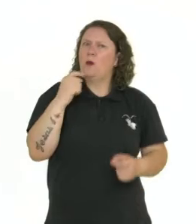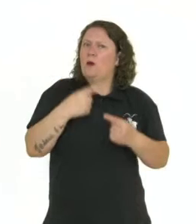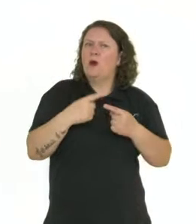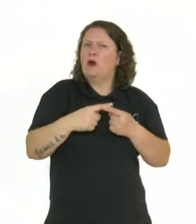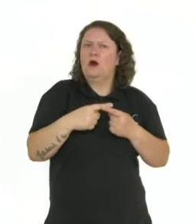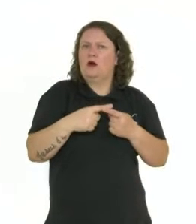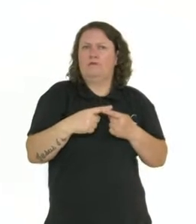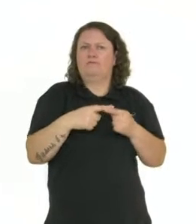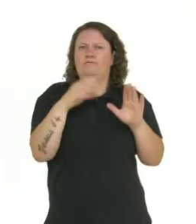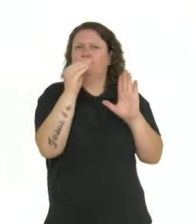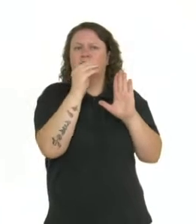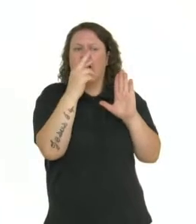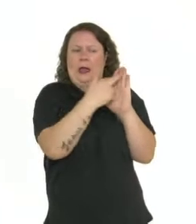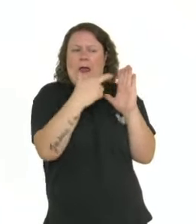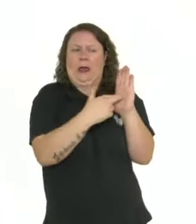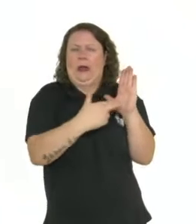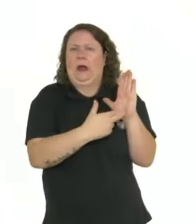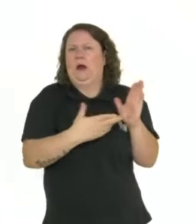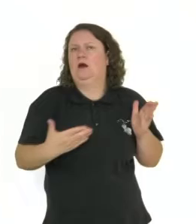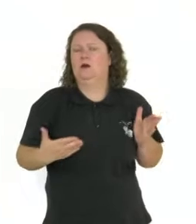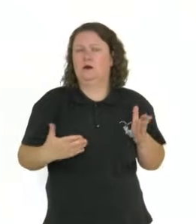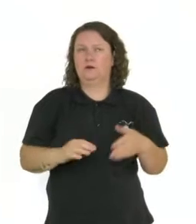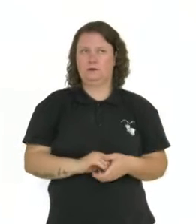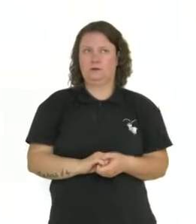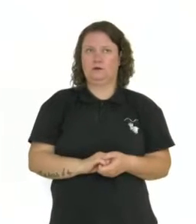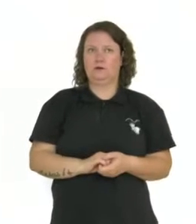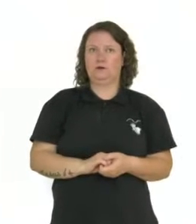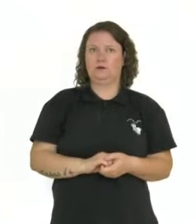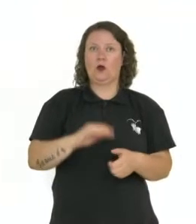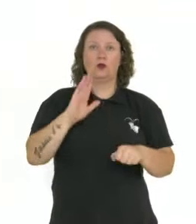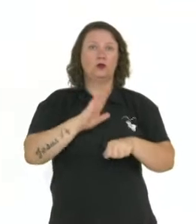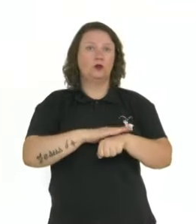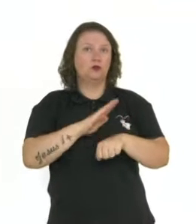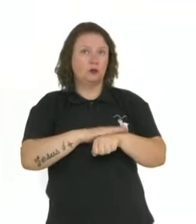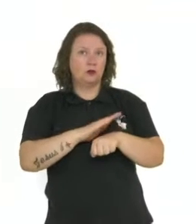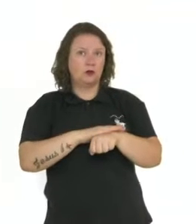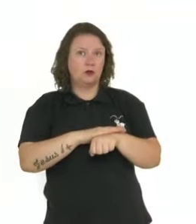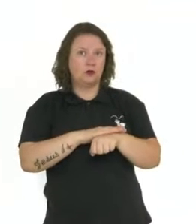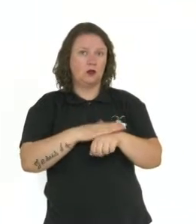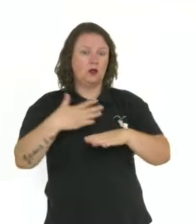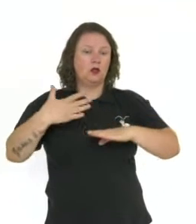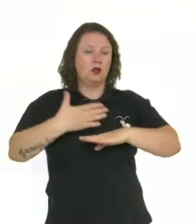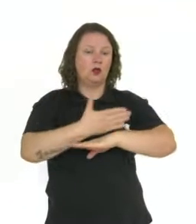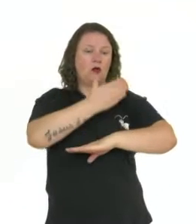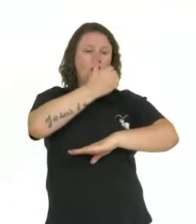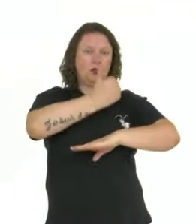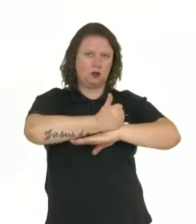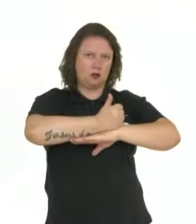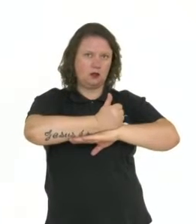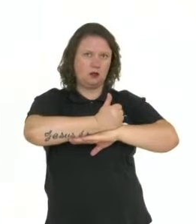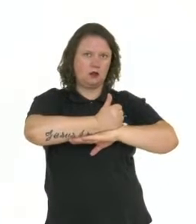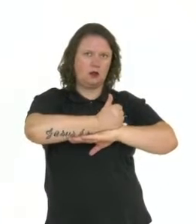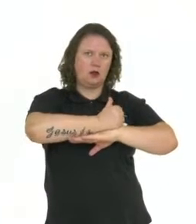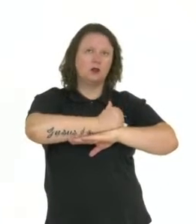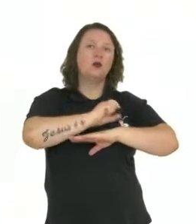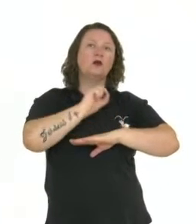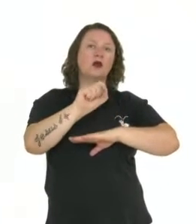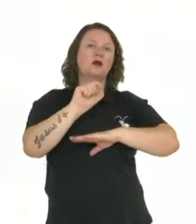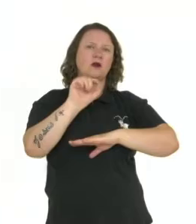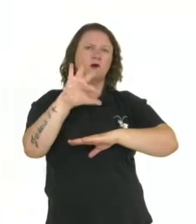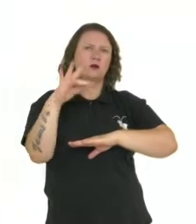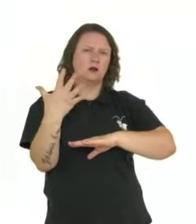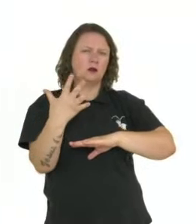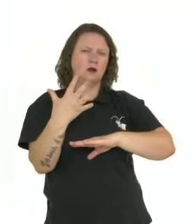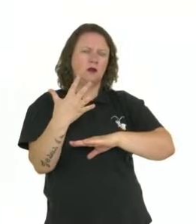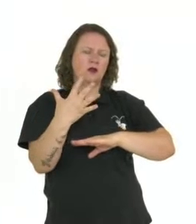olha só, era o período, então, de descolonização do continente africano, né? Aquela herança ali de escravidão, aquela